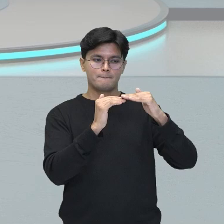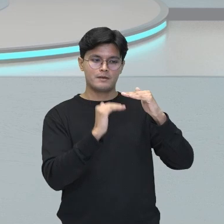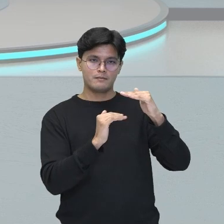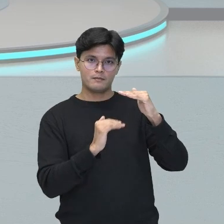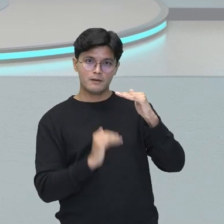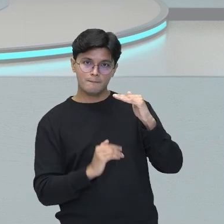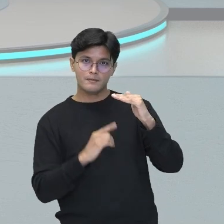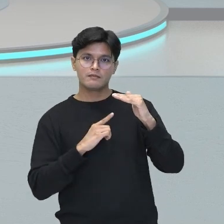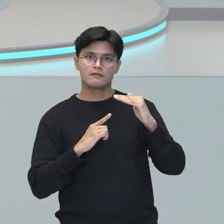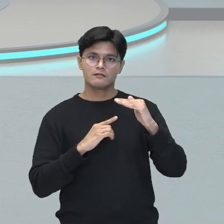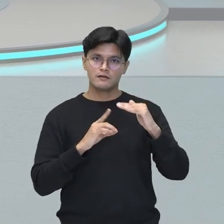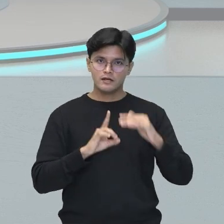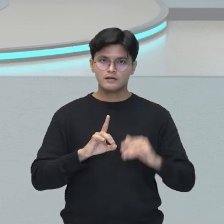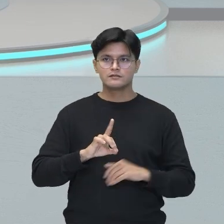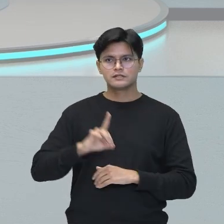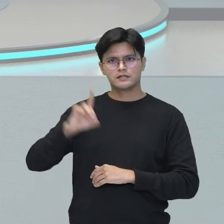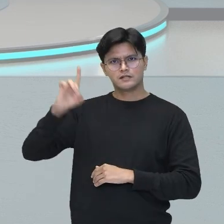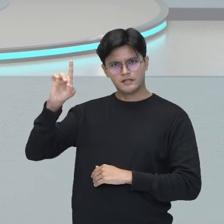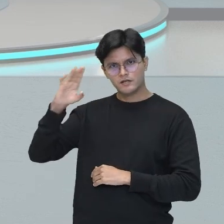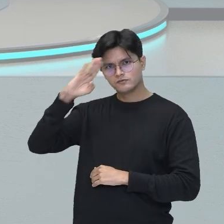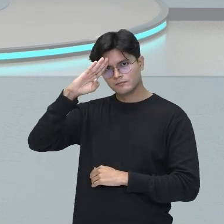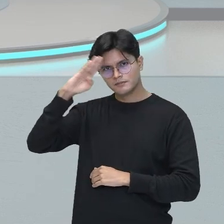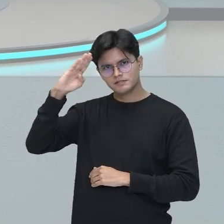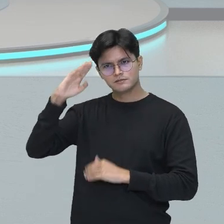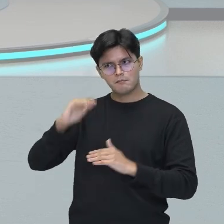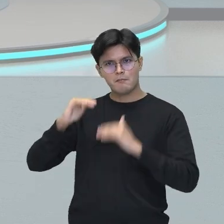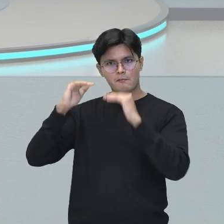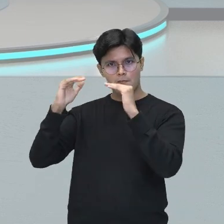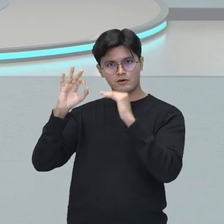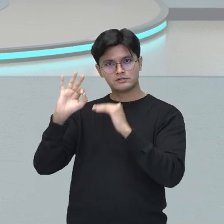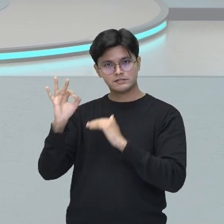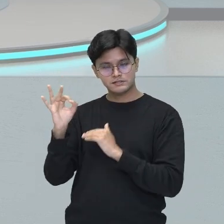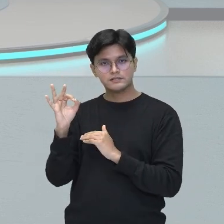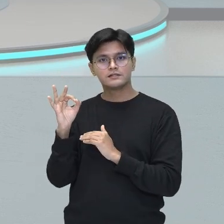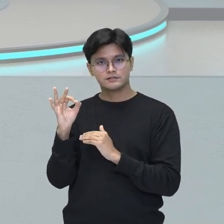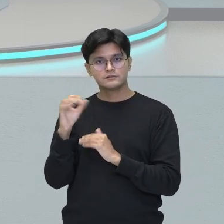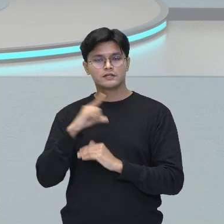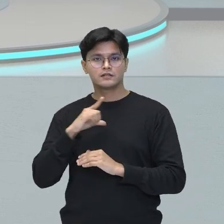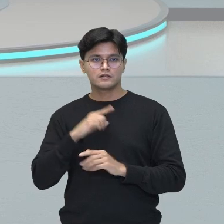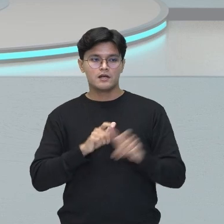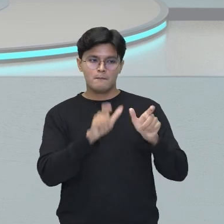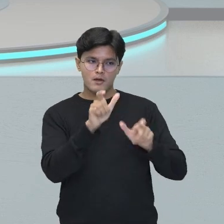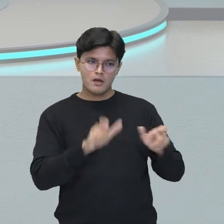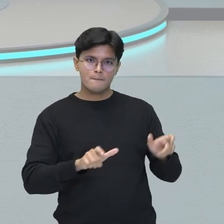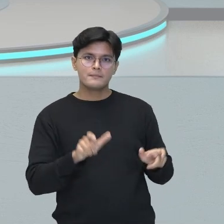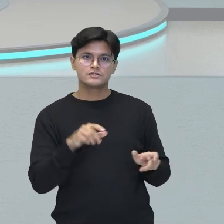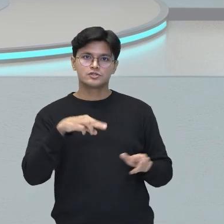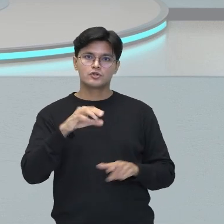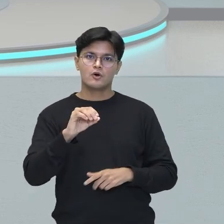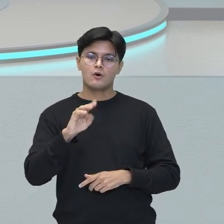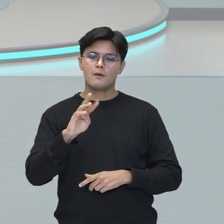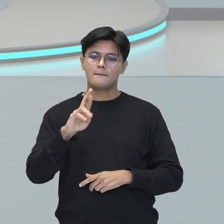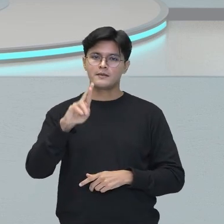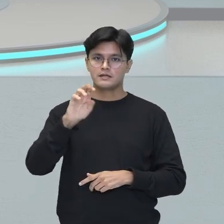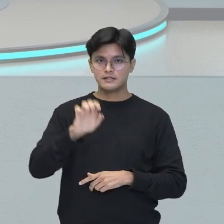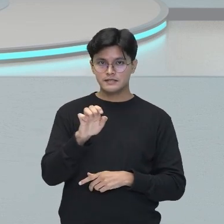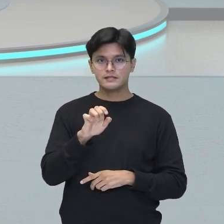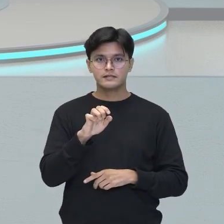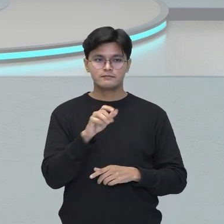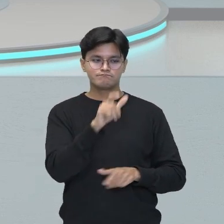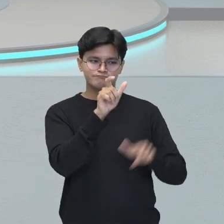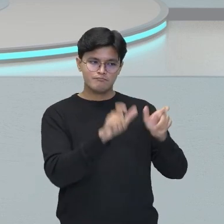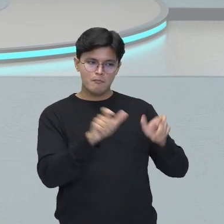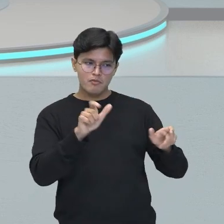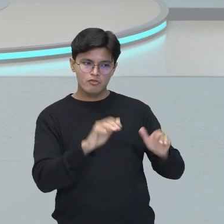Deus o centro de tudo que era a nobreza o clero e o povo né que a